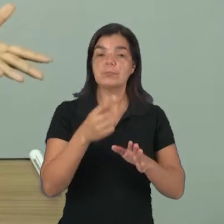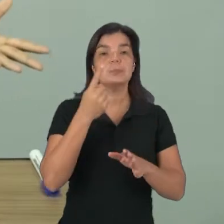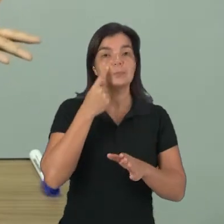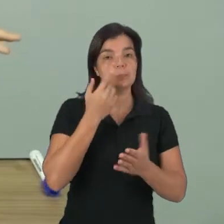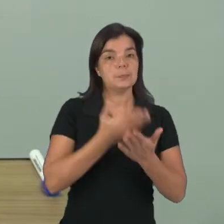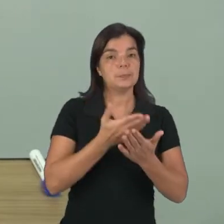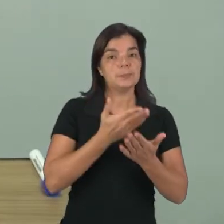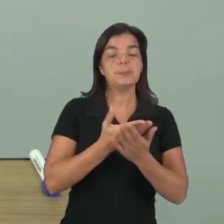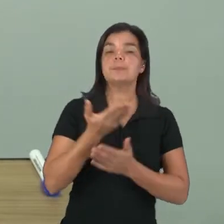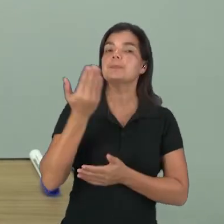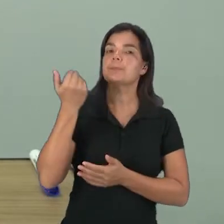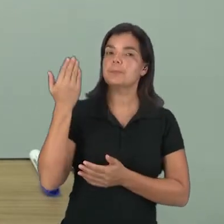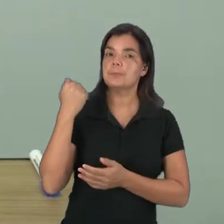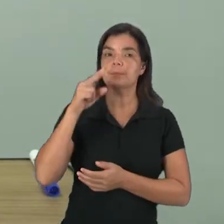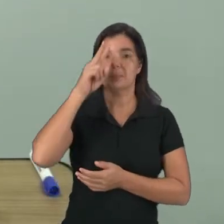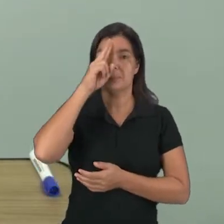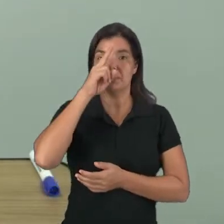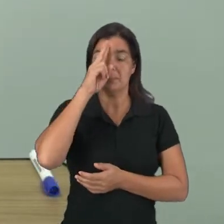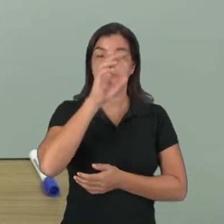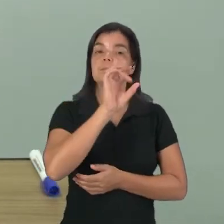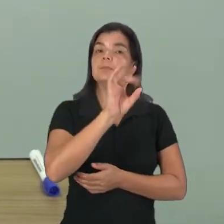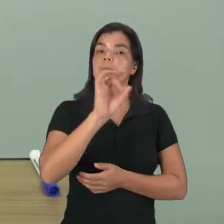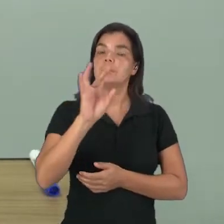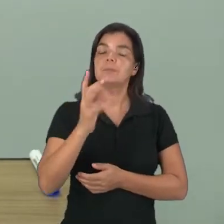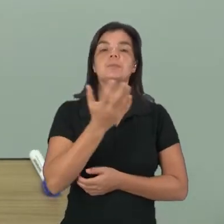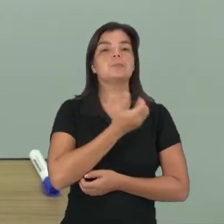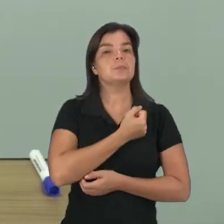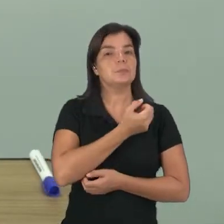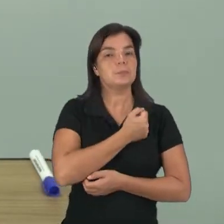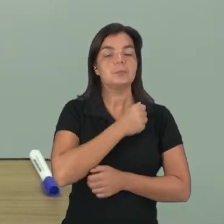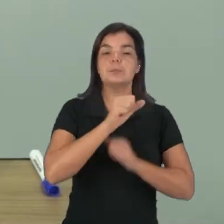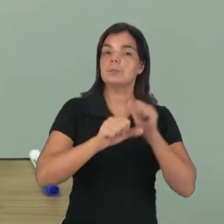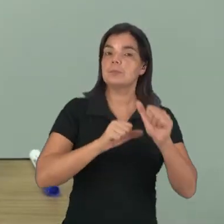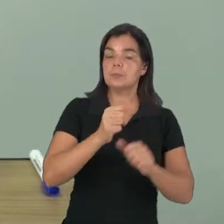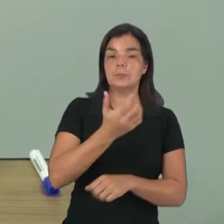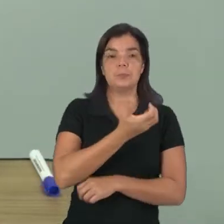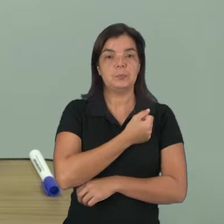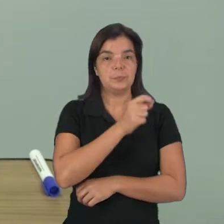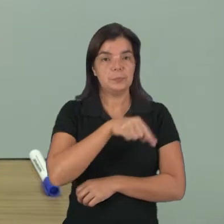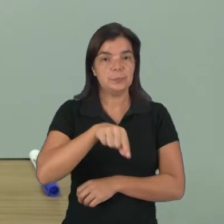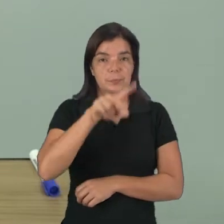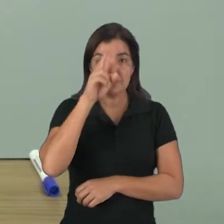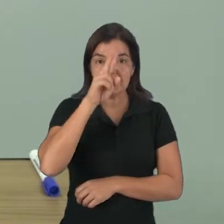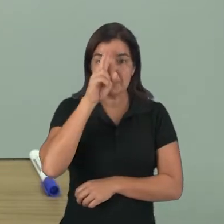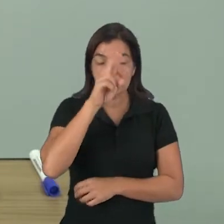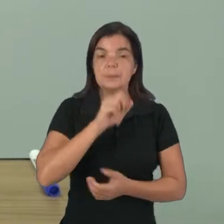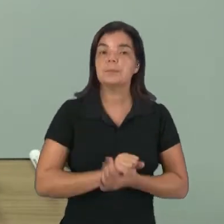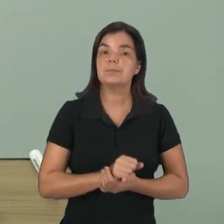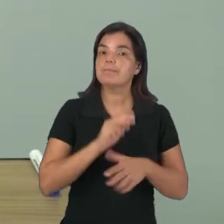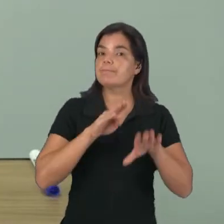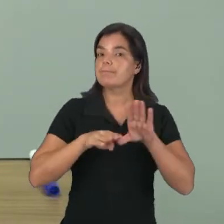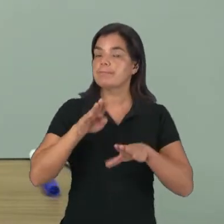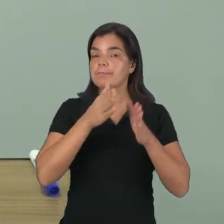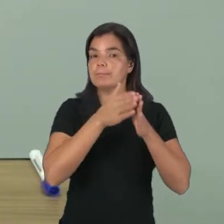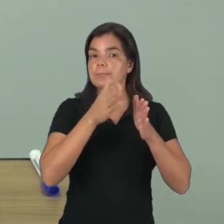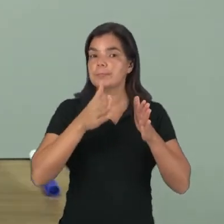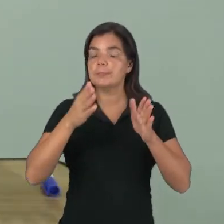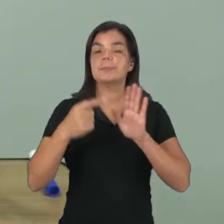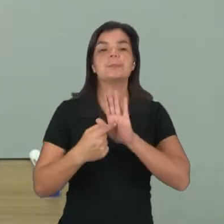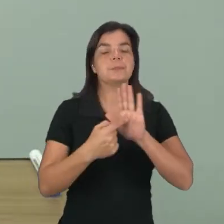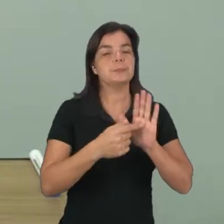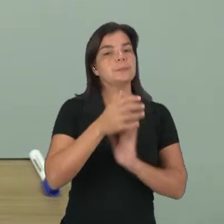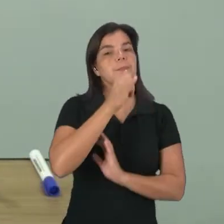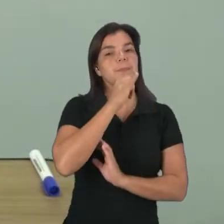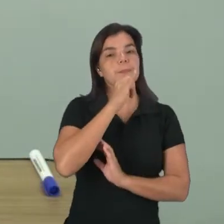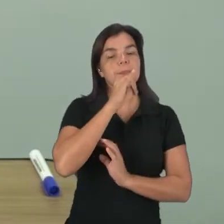tendo nas aulas anteriores. Lembrarmos que cada número ele vai alterando os valores, vocês lembram disso? Dependendo da ordem que ele aparece.